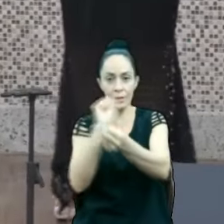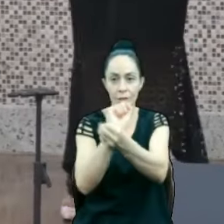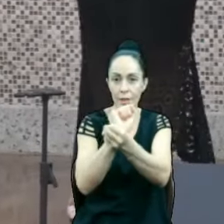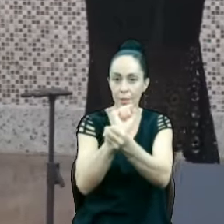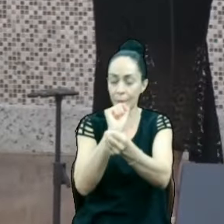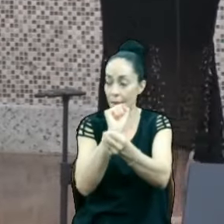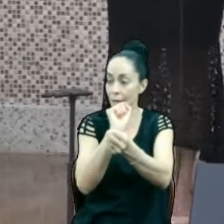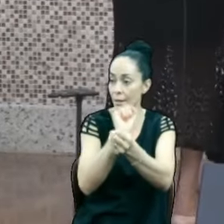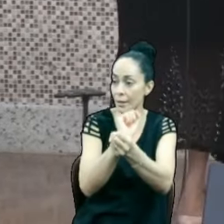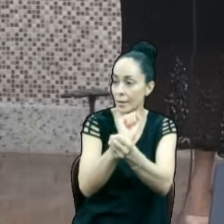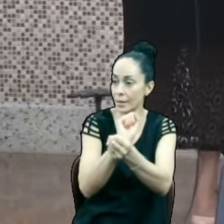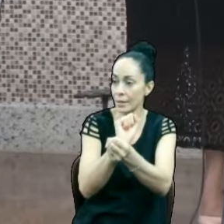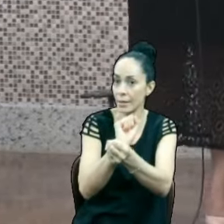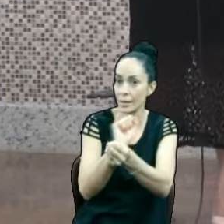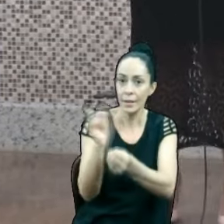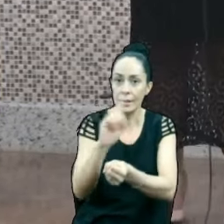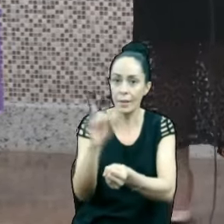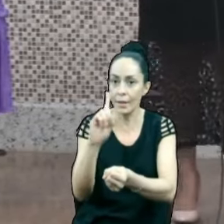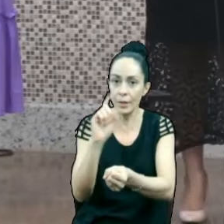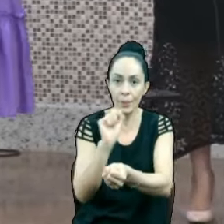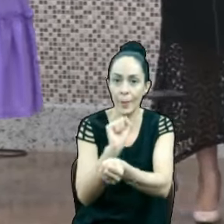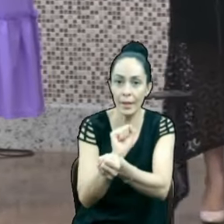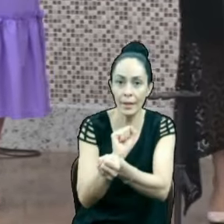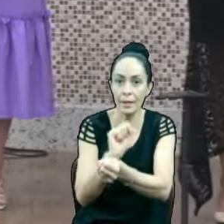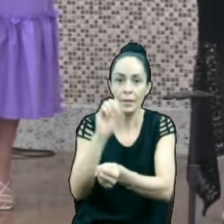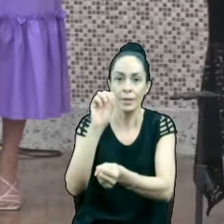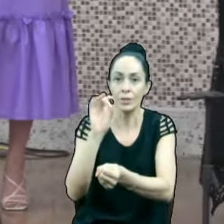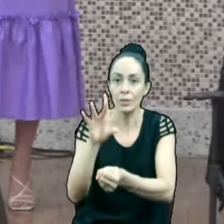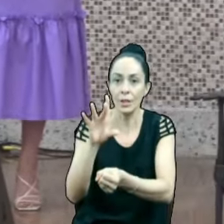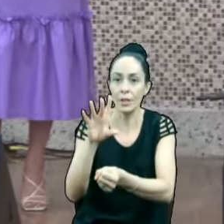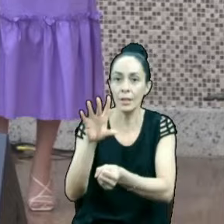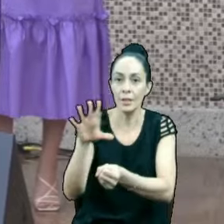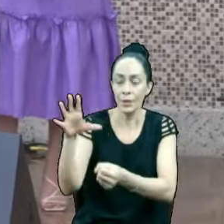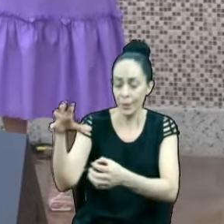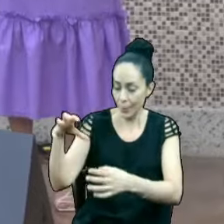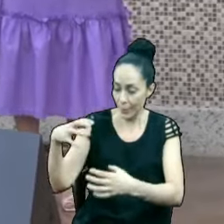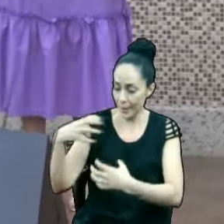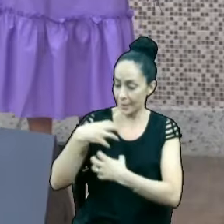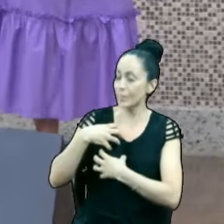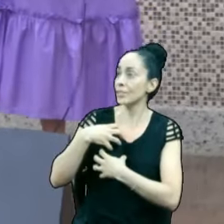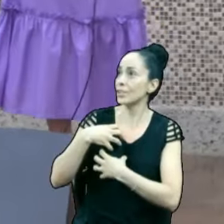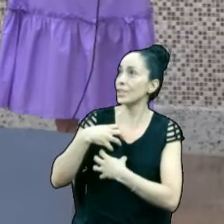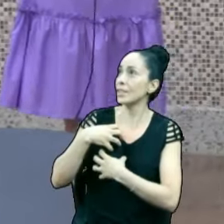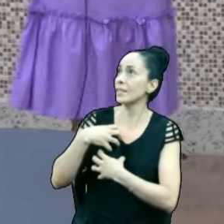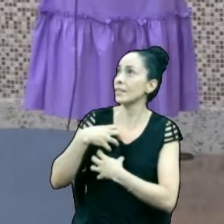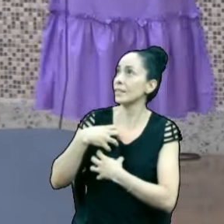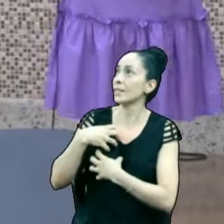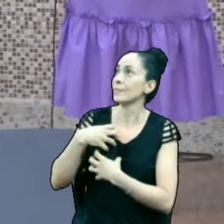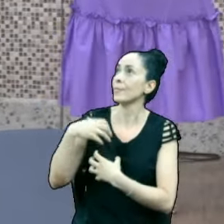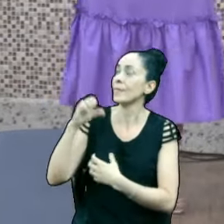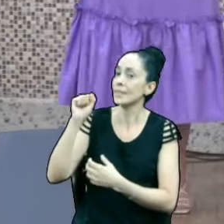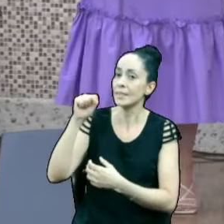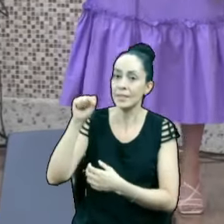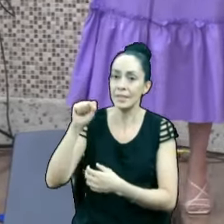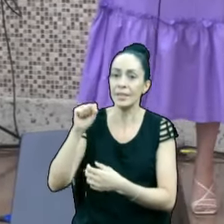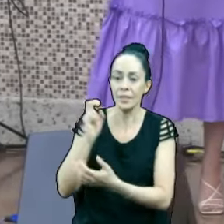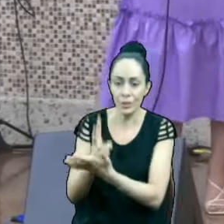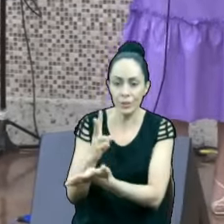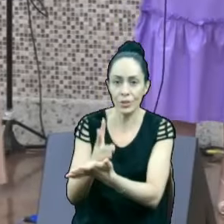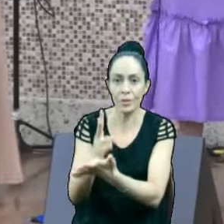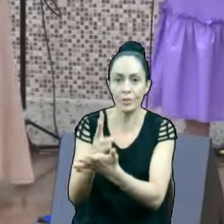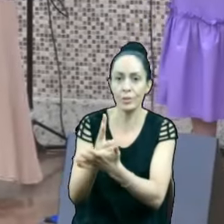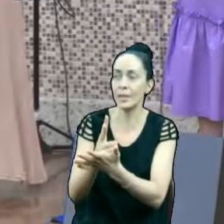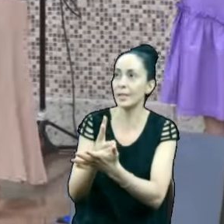hora de parar não vai age avançar mais barato